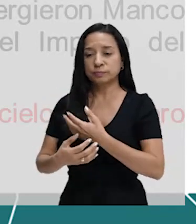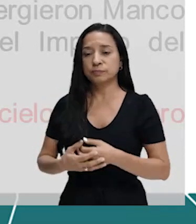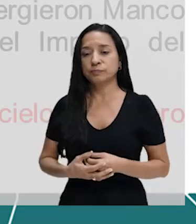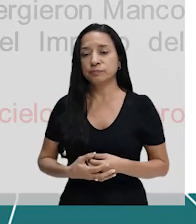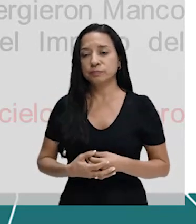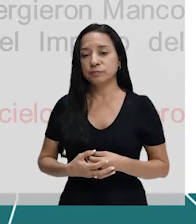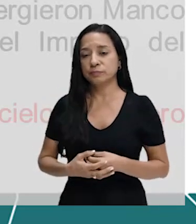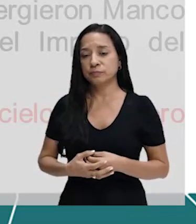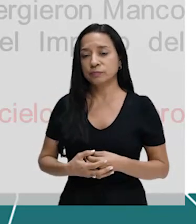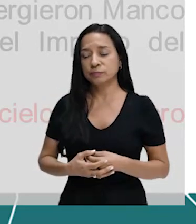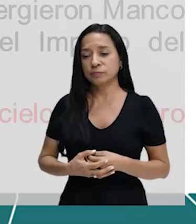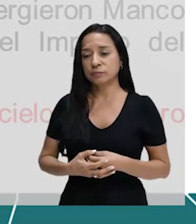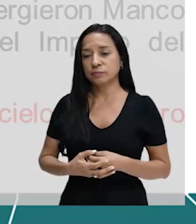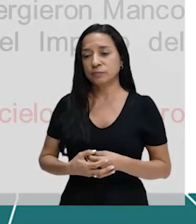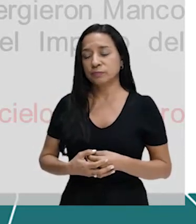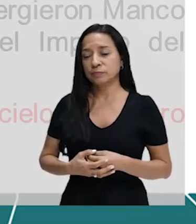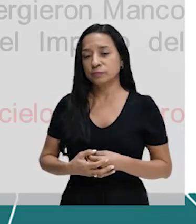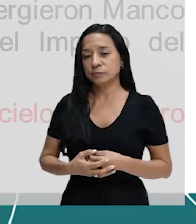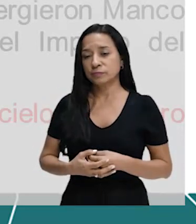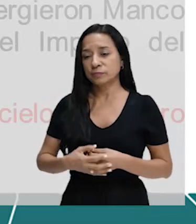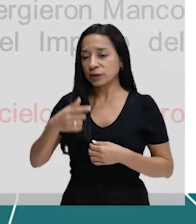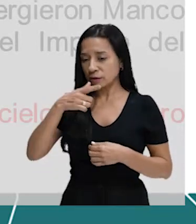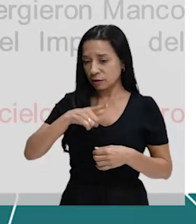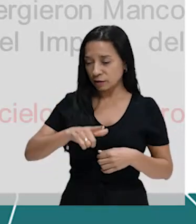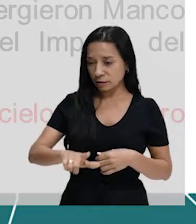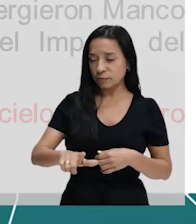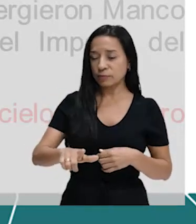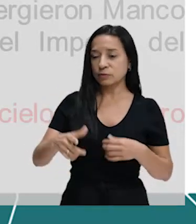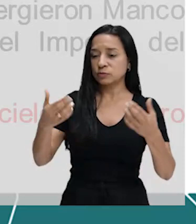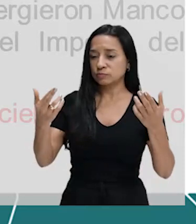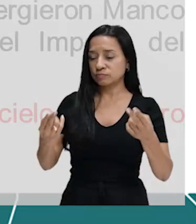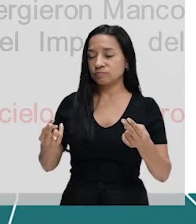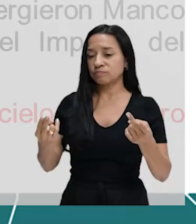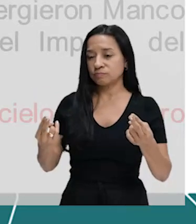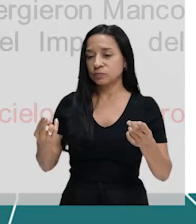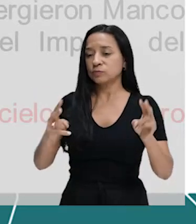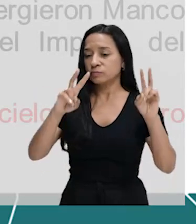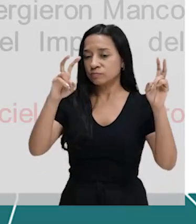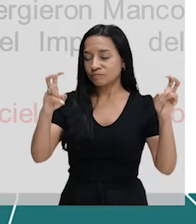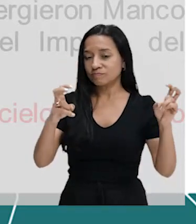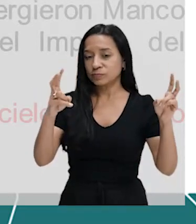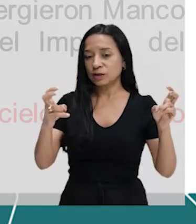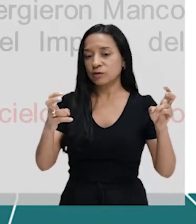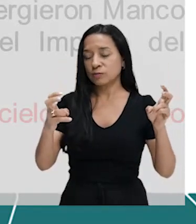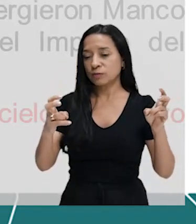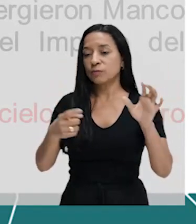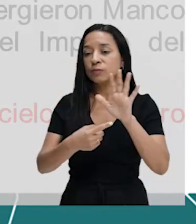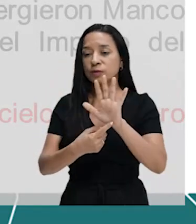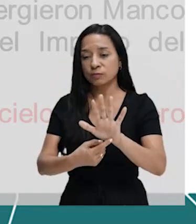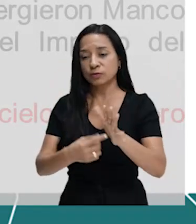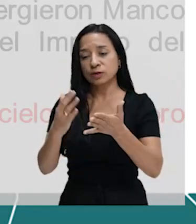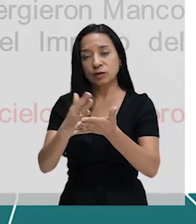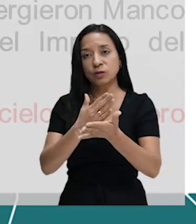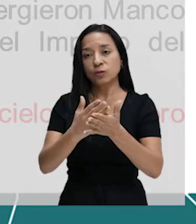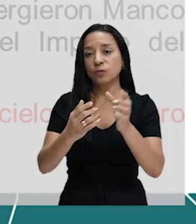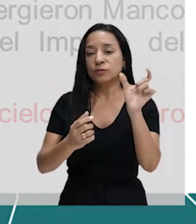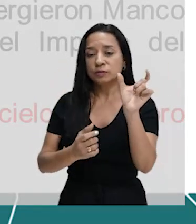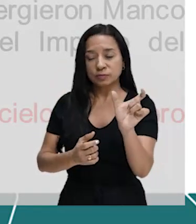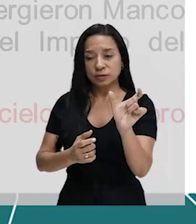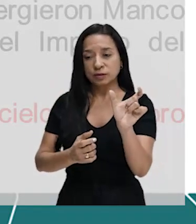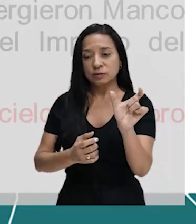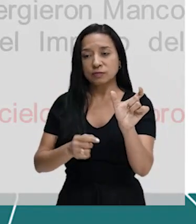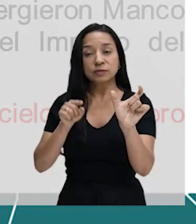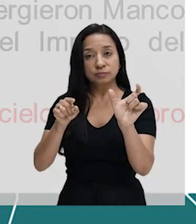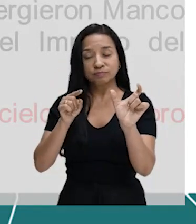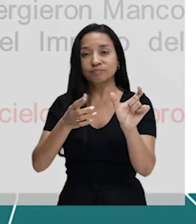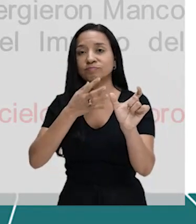Nesse quadro aqui, eu destaquei, eu repeti o mesmo tema, para destacar algumas palavras que talvez vocês não